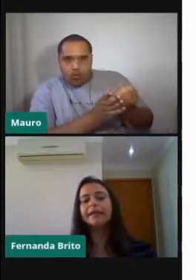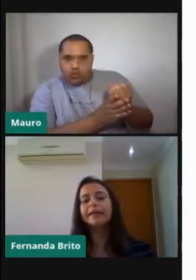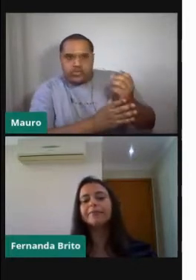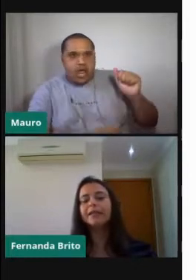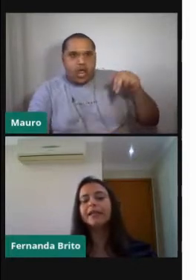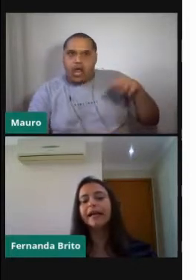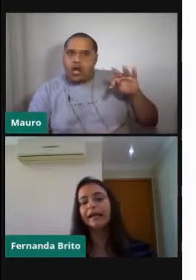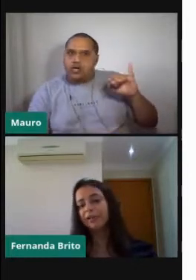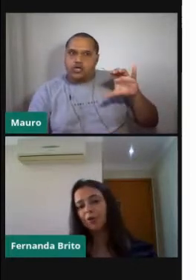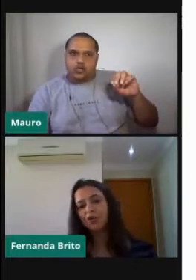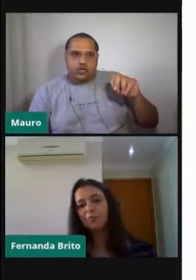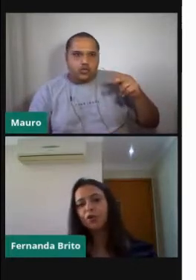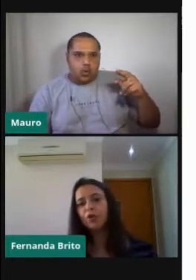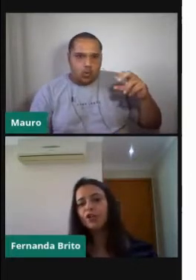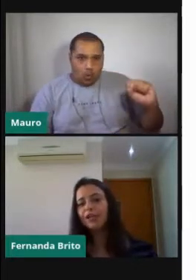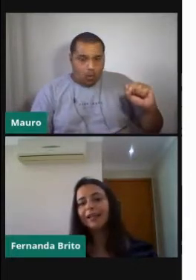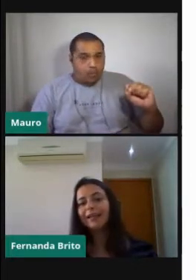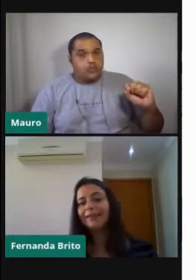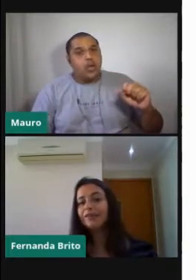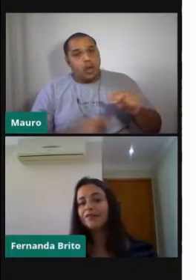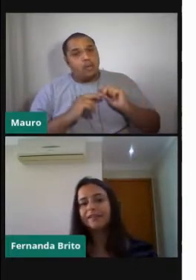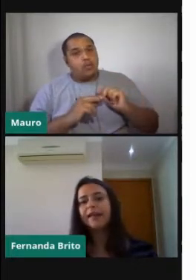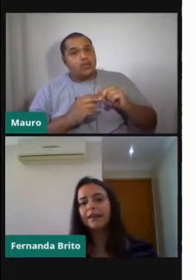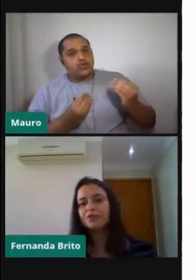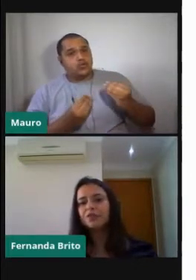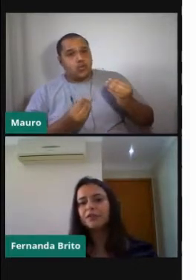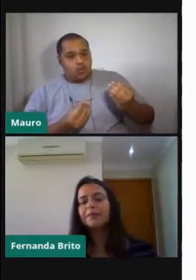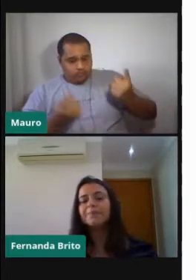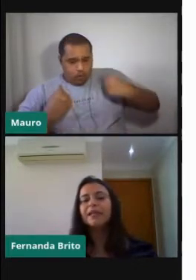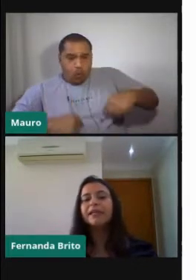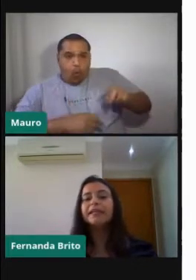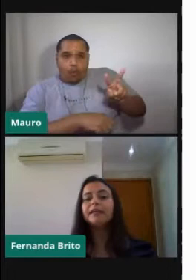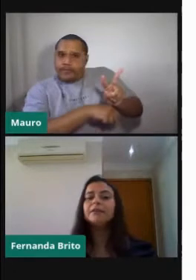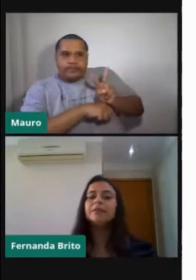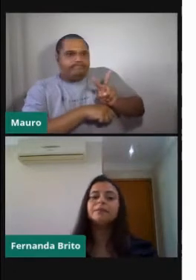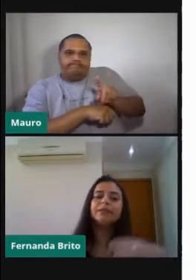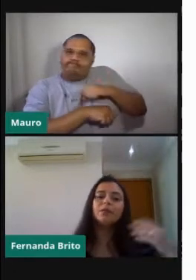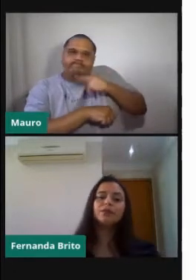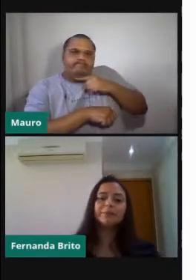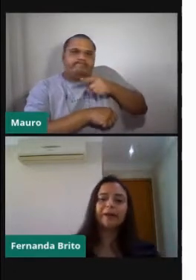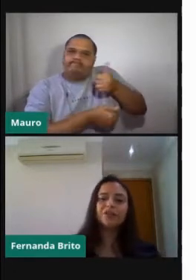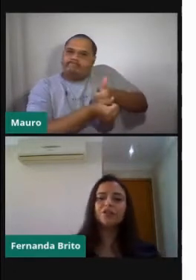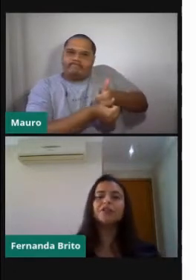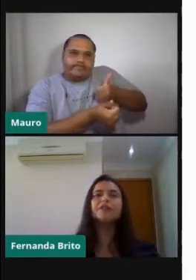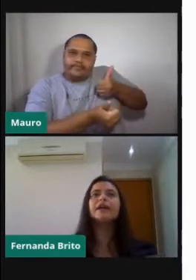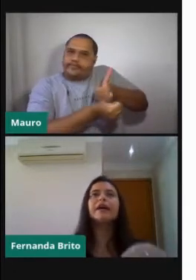forma a resposta imunológica ela é ineficiente, né? E,